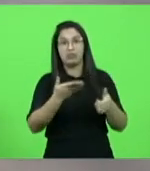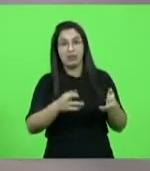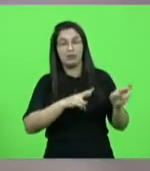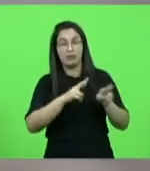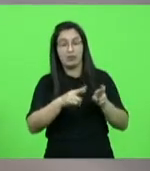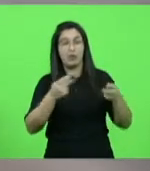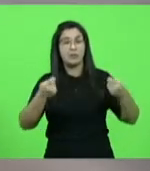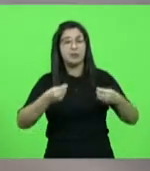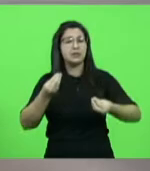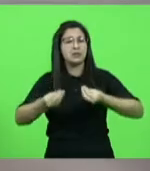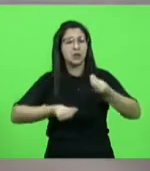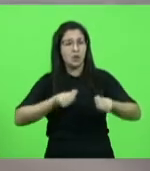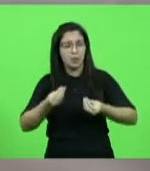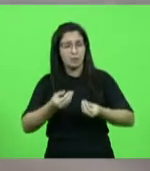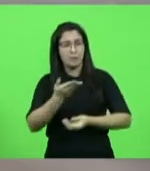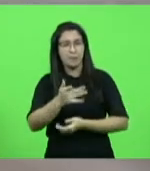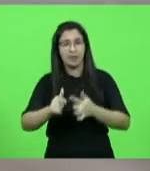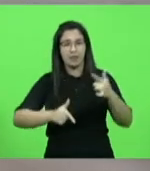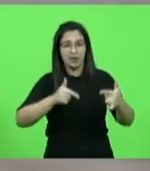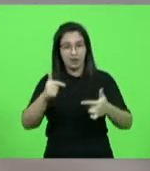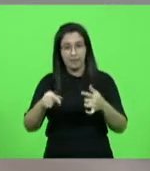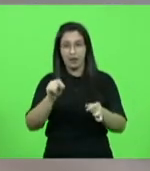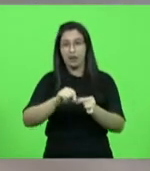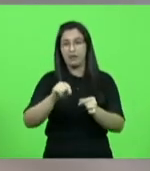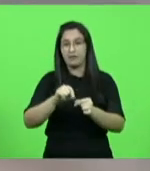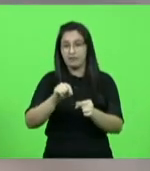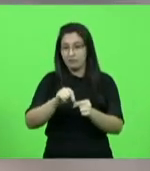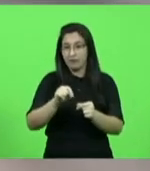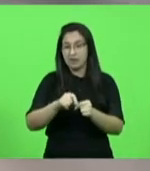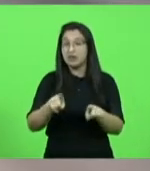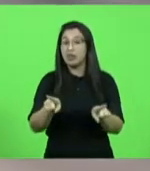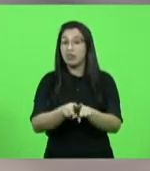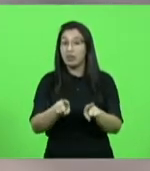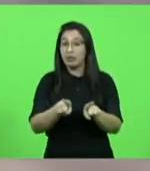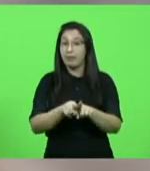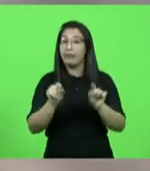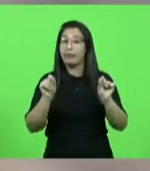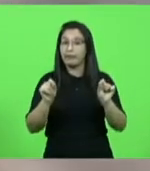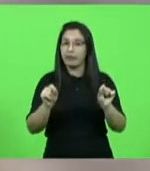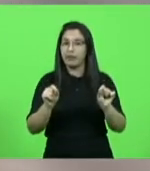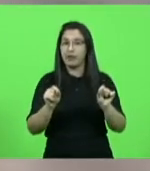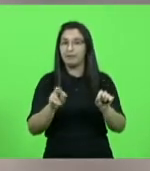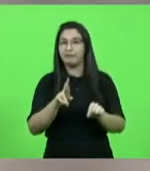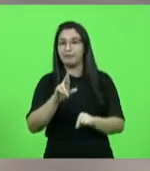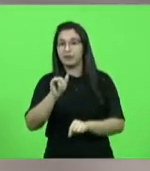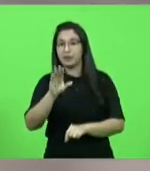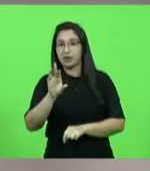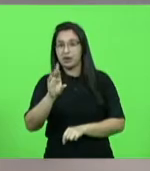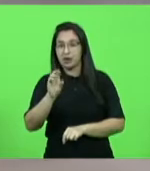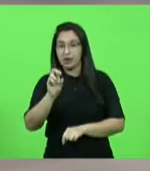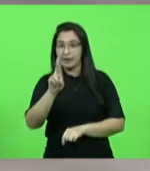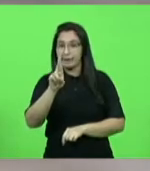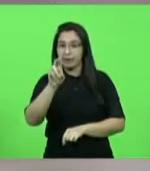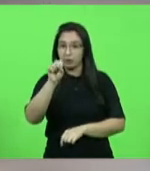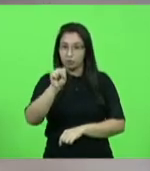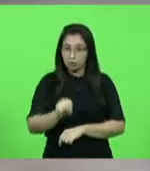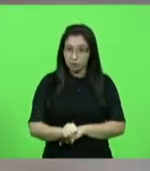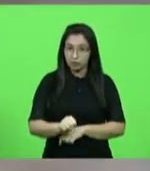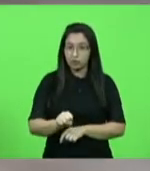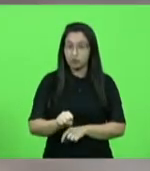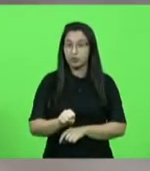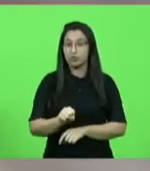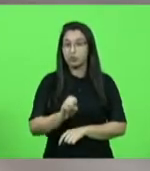ali foi feito, que se faça também de Rio do Sul a Lontras, principalmente, e